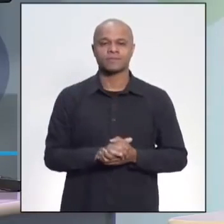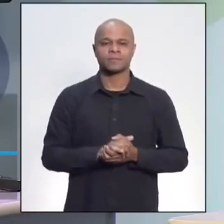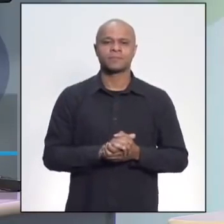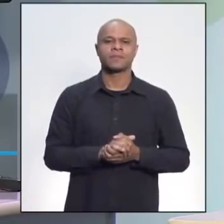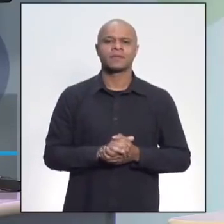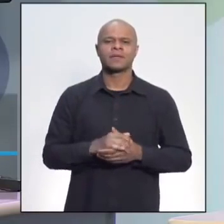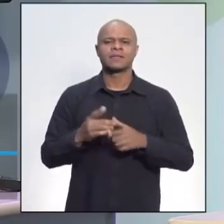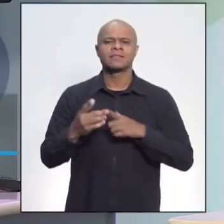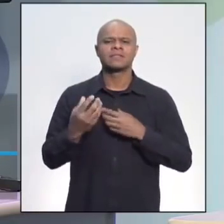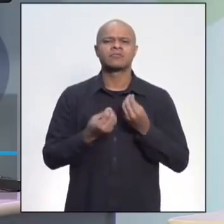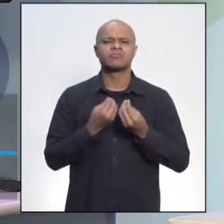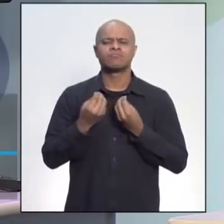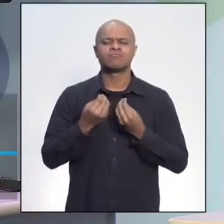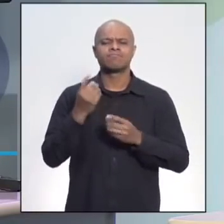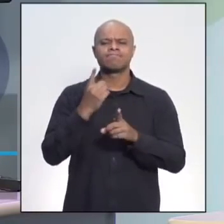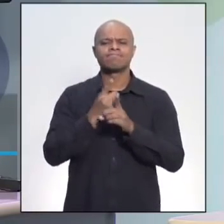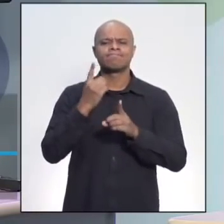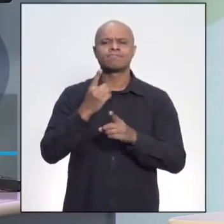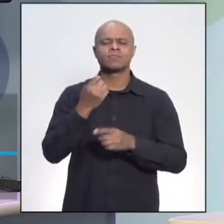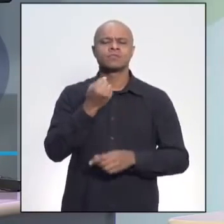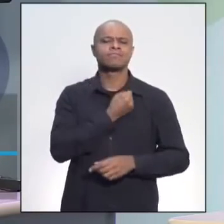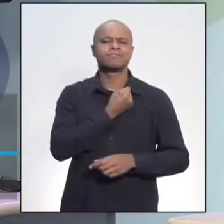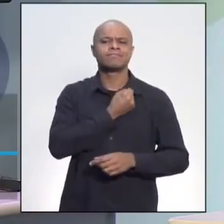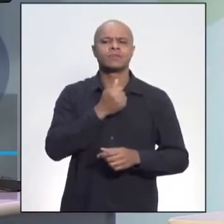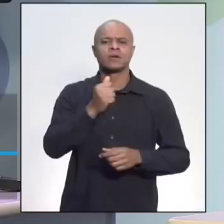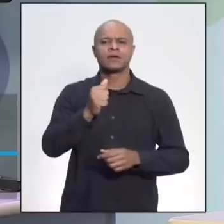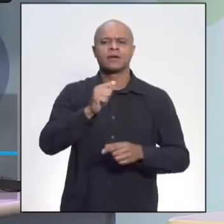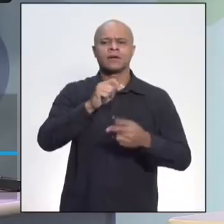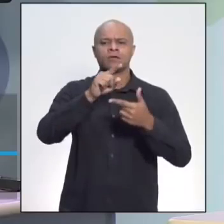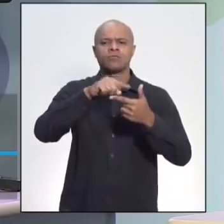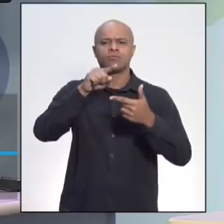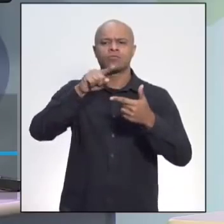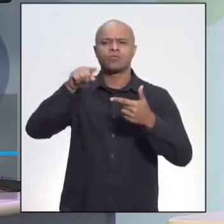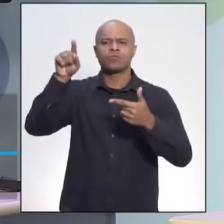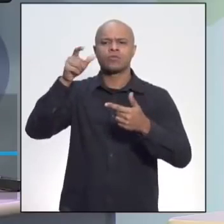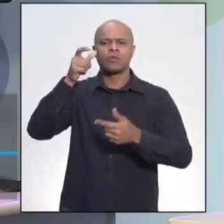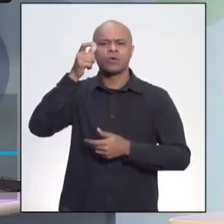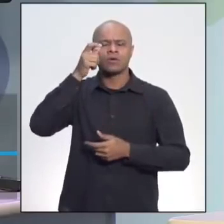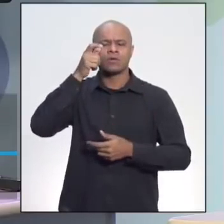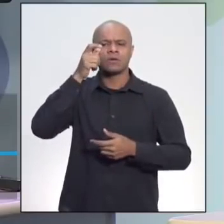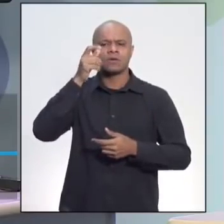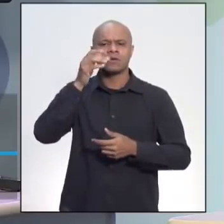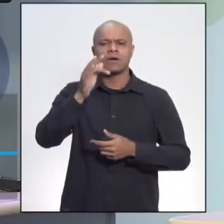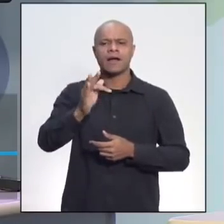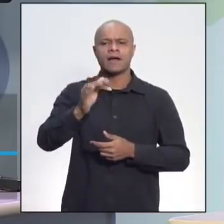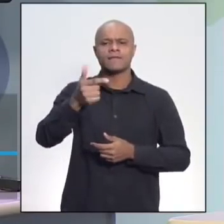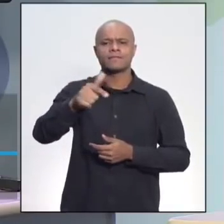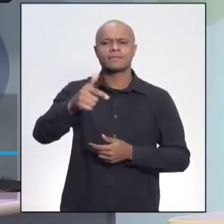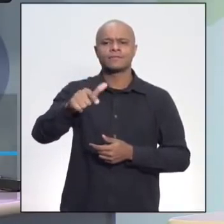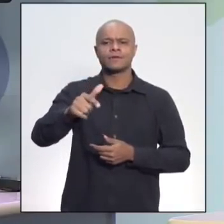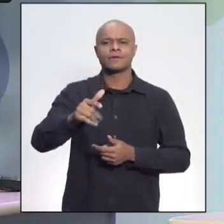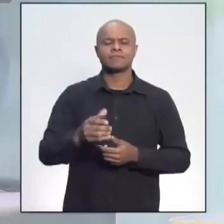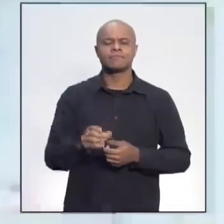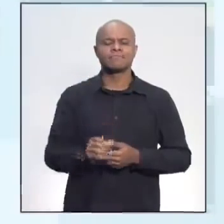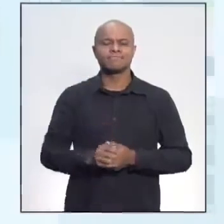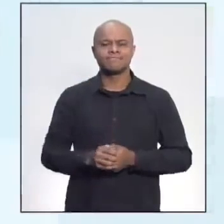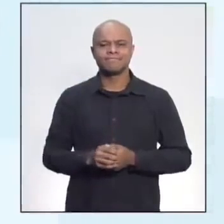tem como eu achar esse valor do A olhando para um gráfico sem ter a função? Vamos para o próximo slide, por